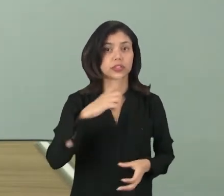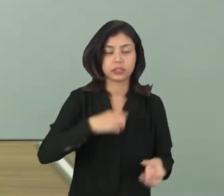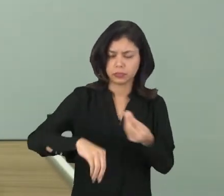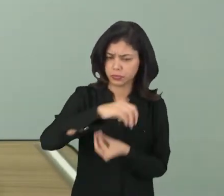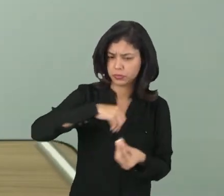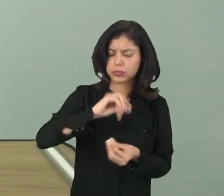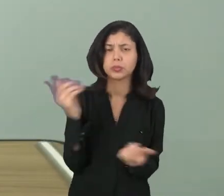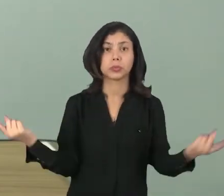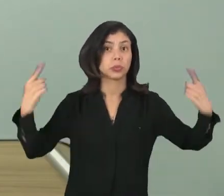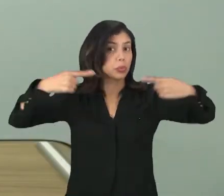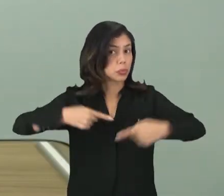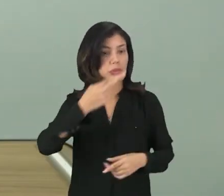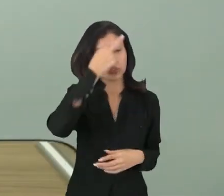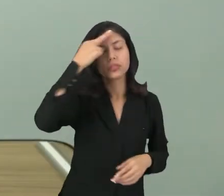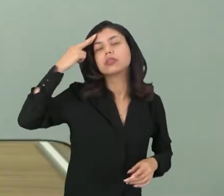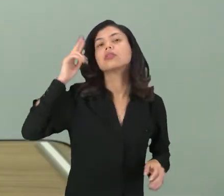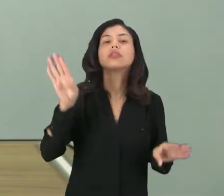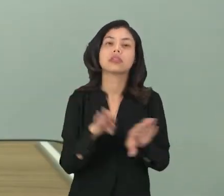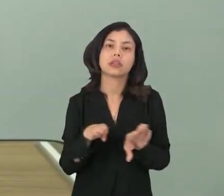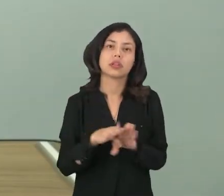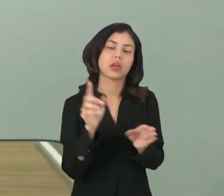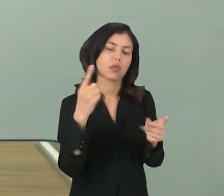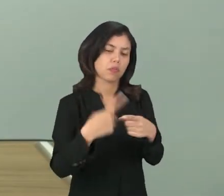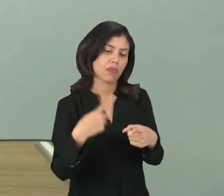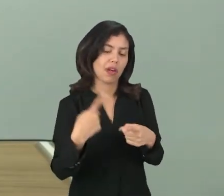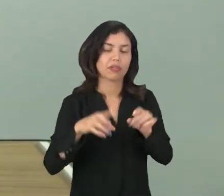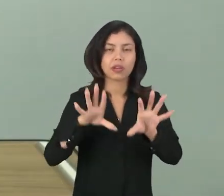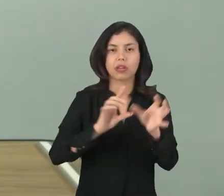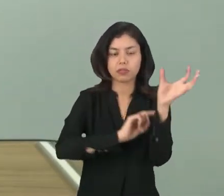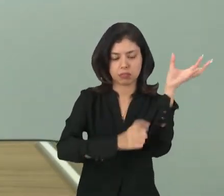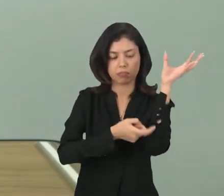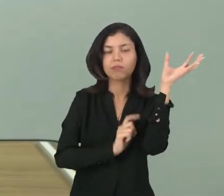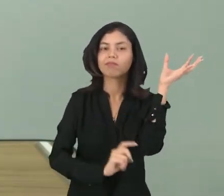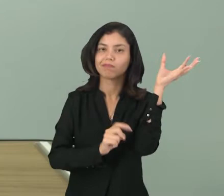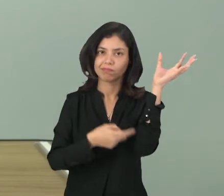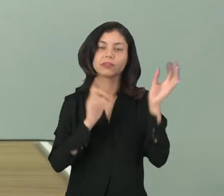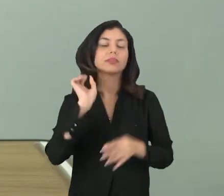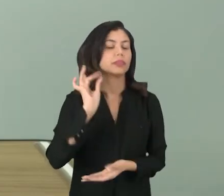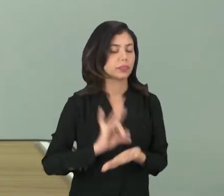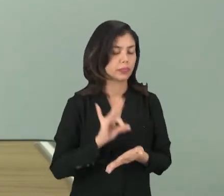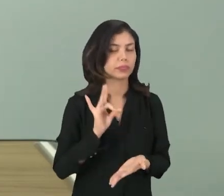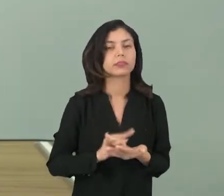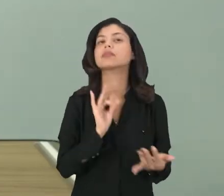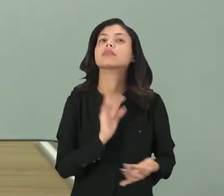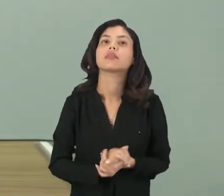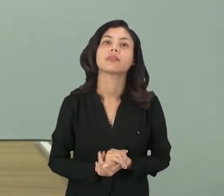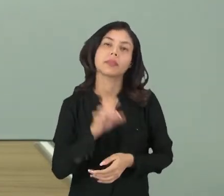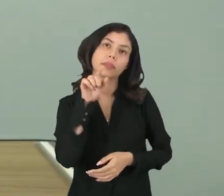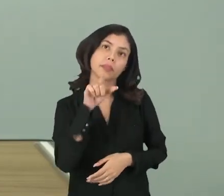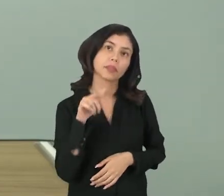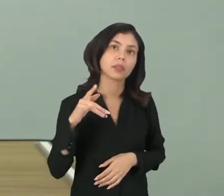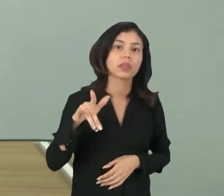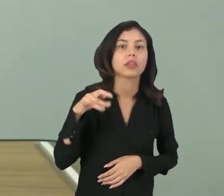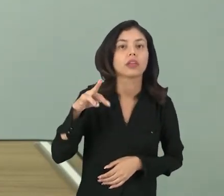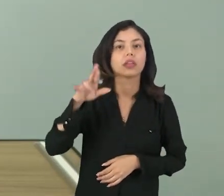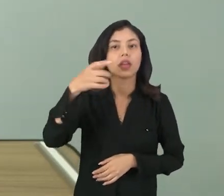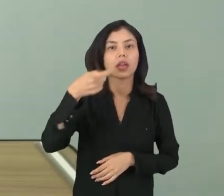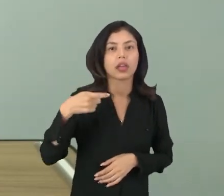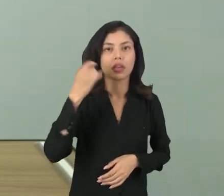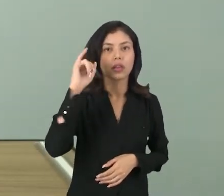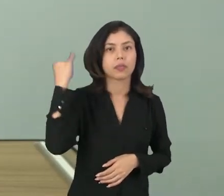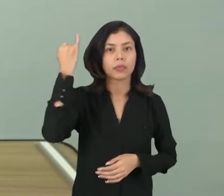houveram disputas históricas por conta desse líquido. Vocês sabiam disso? É verdade. O látex ele é muito importante,